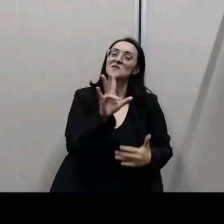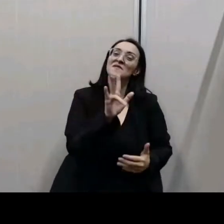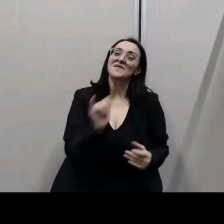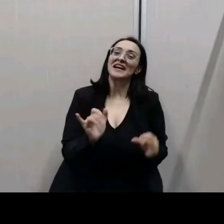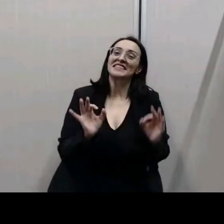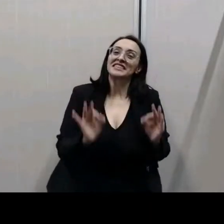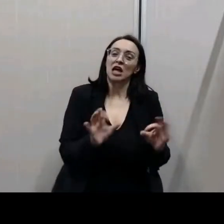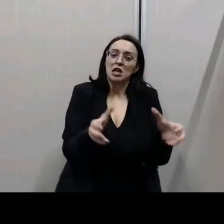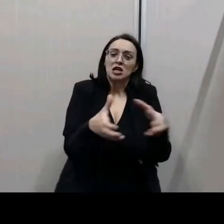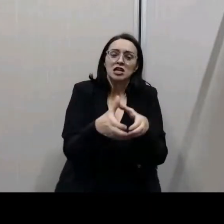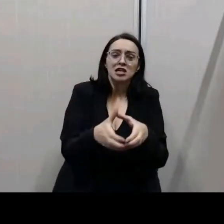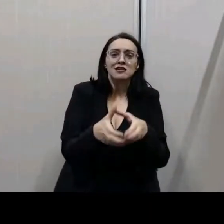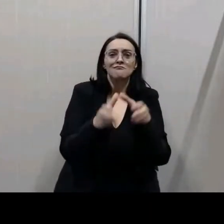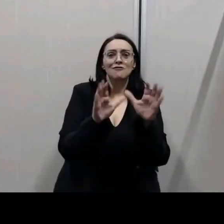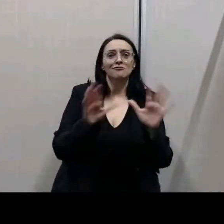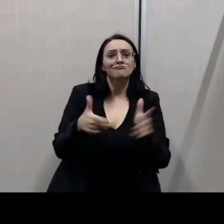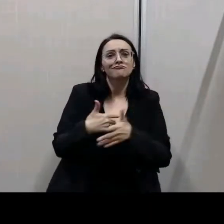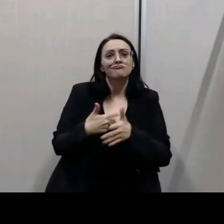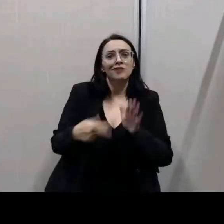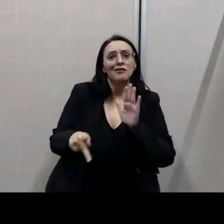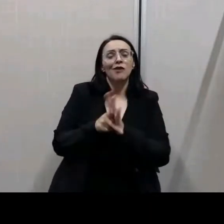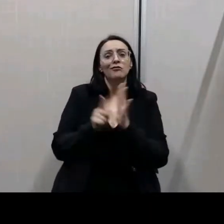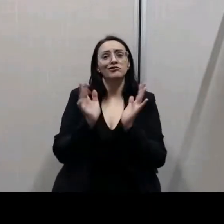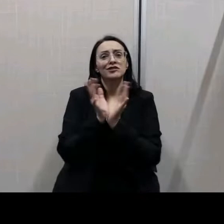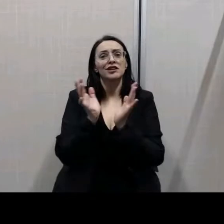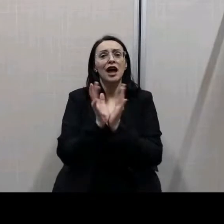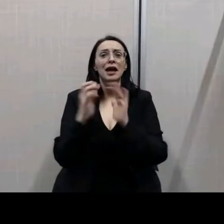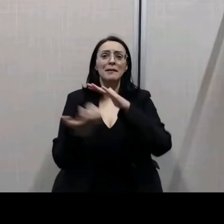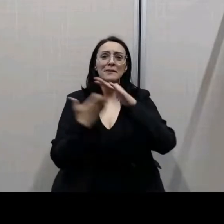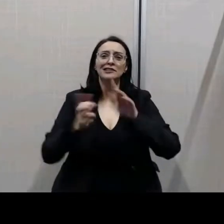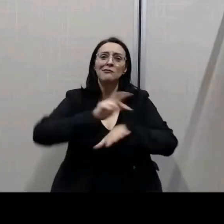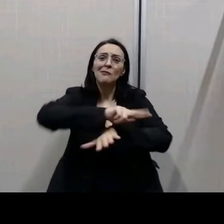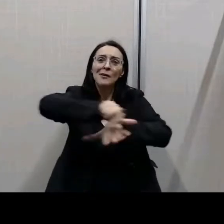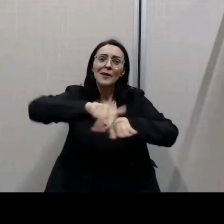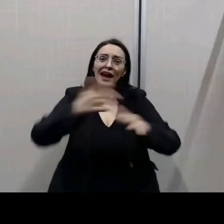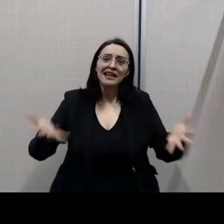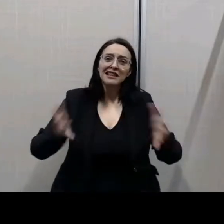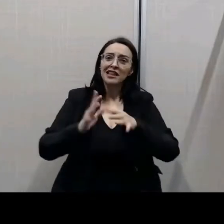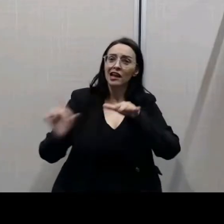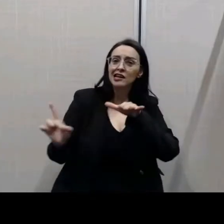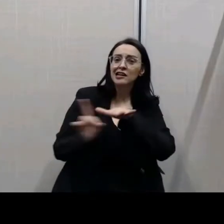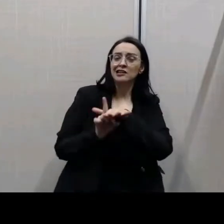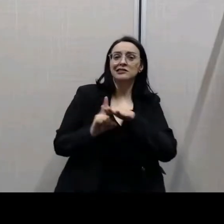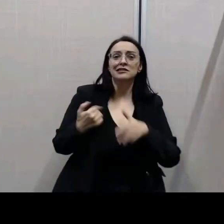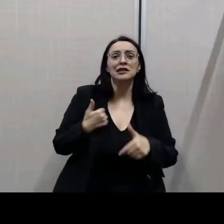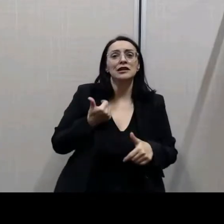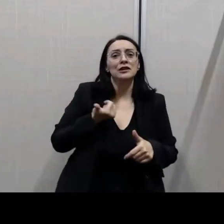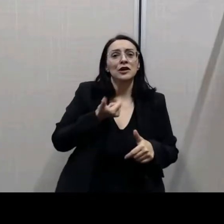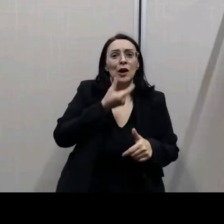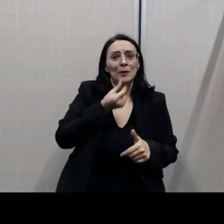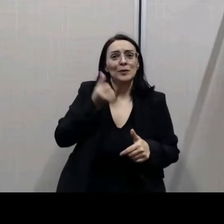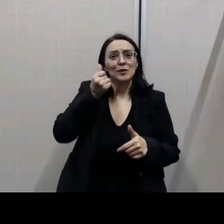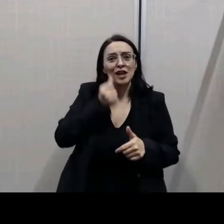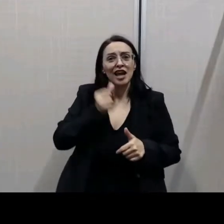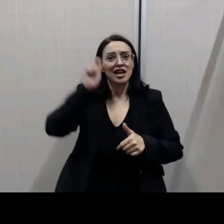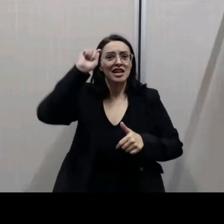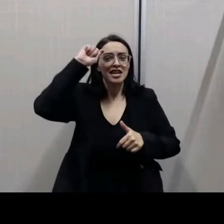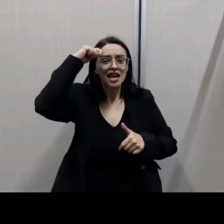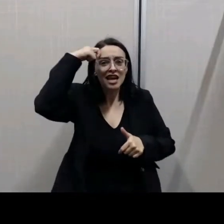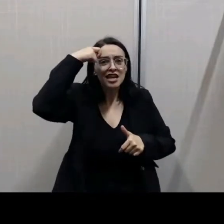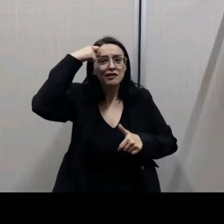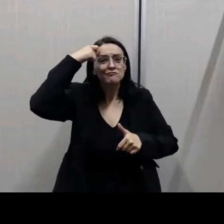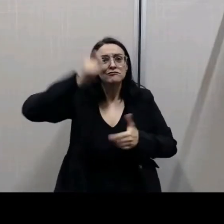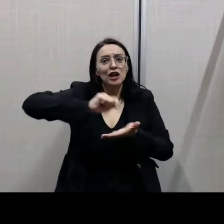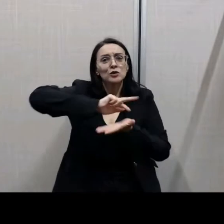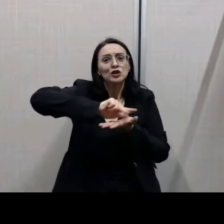ter equipes, times e empresas mais diversos e com uma integração maior entre homens, mulheres, pessoas negras e